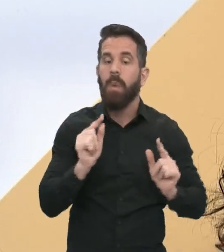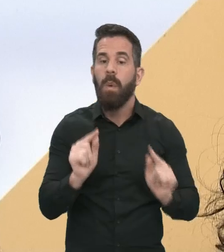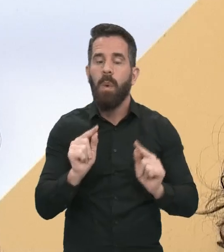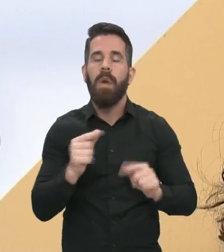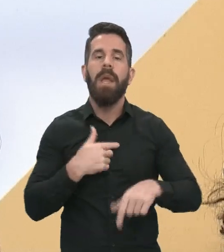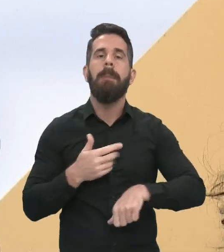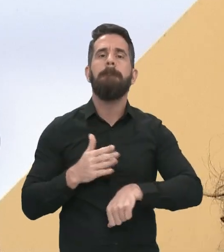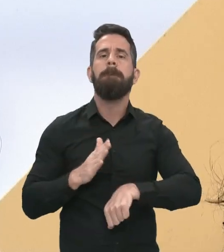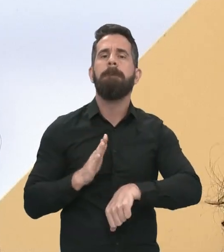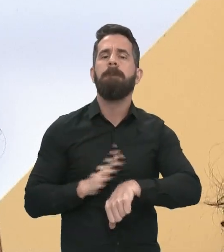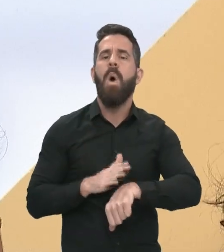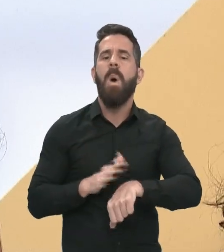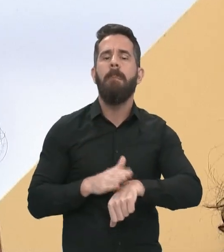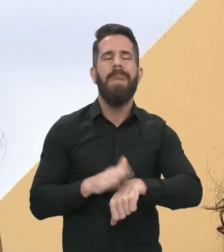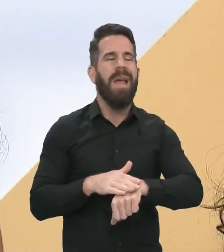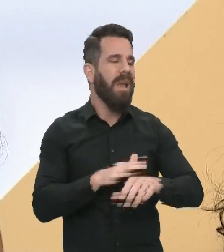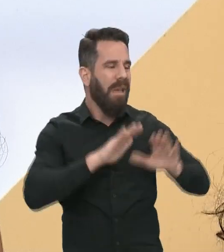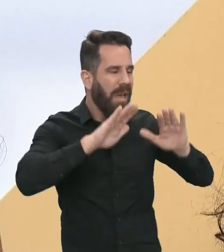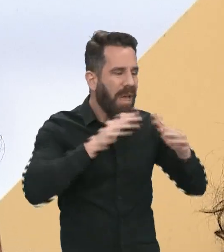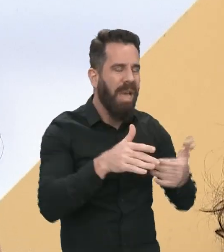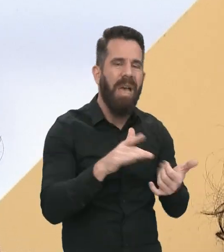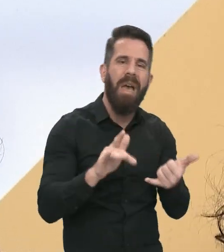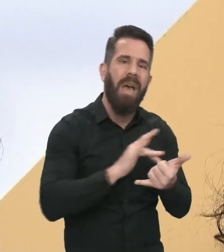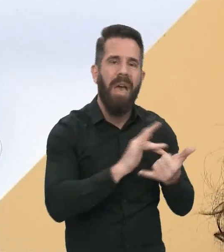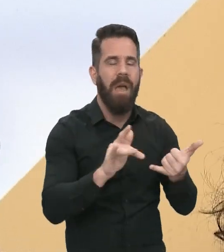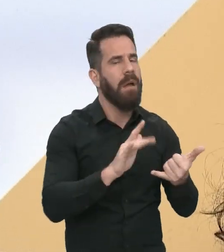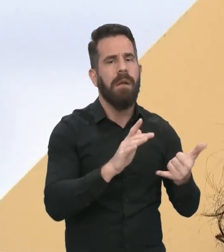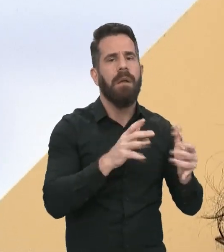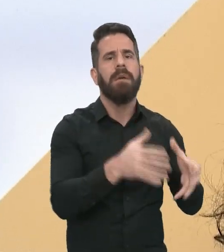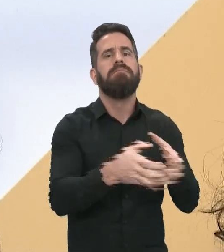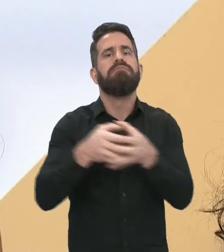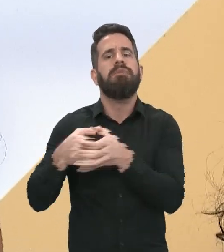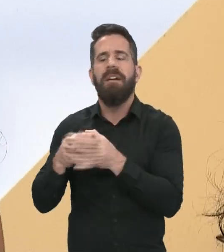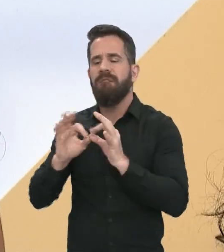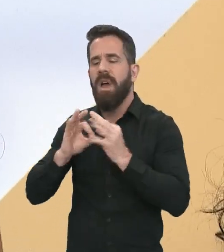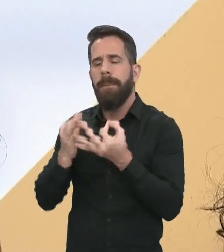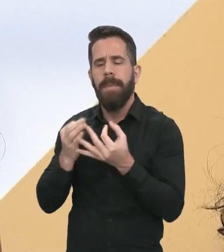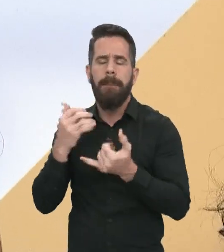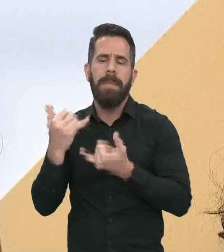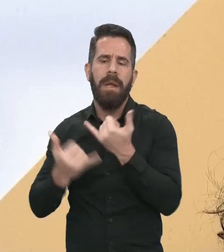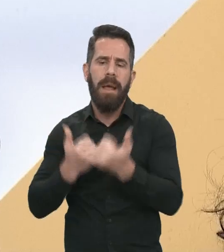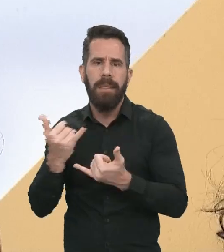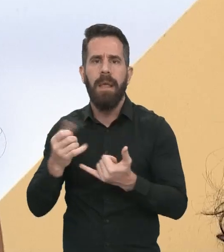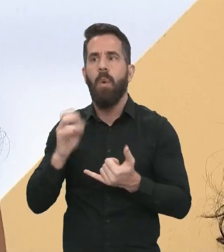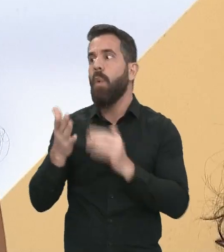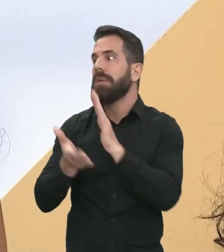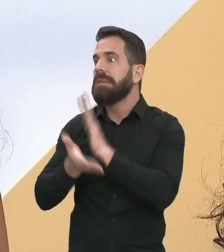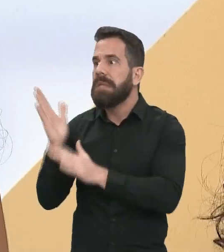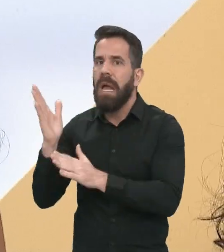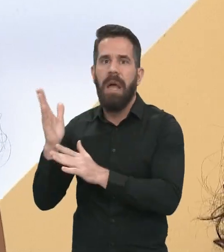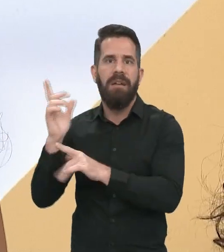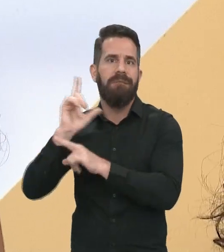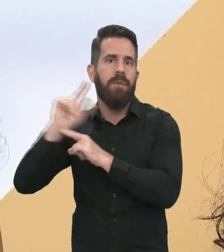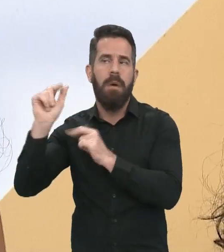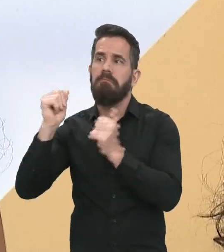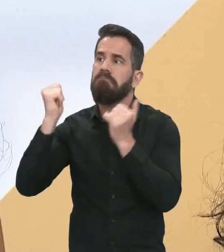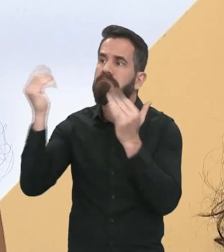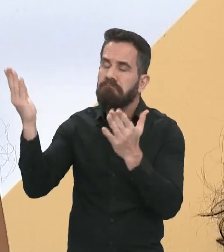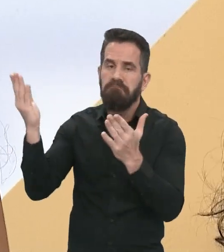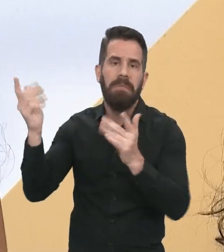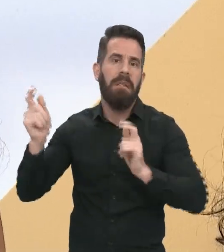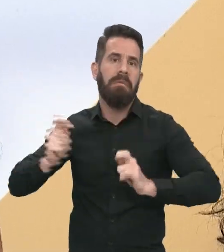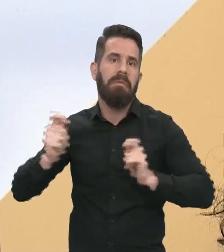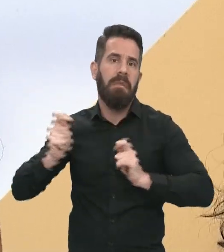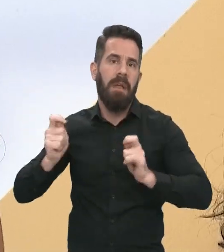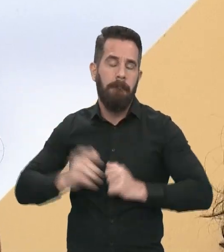que seja livre. Então, proporcionar em família um momento de brincadeira, ou um momento de sair de casa. Dá para essa criança momentos que ela